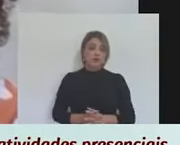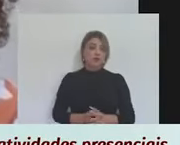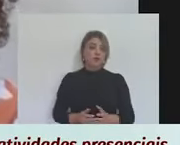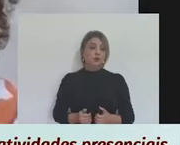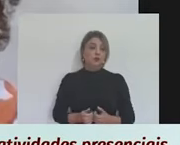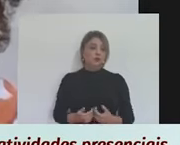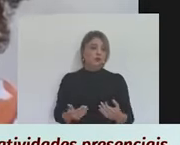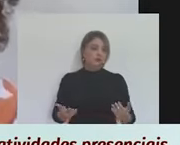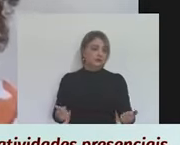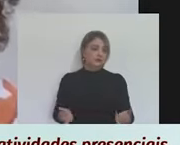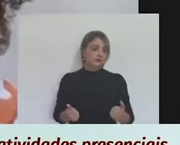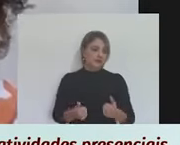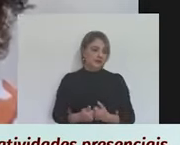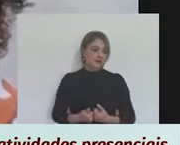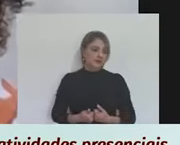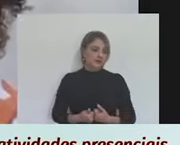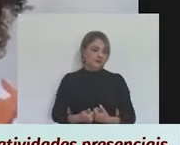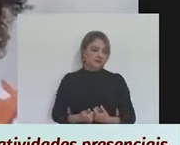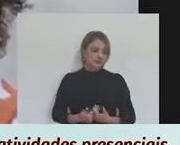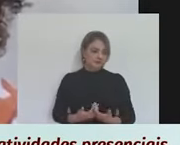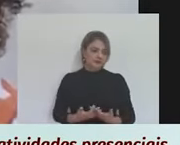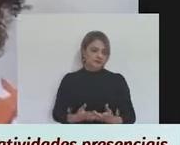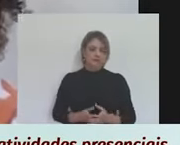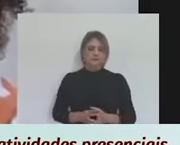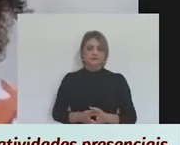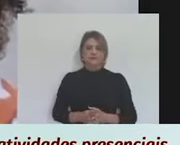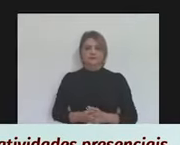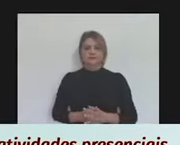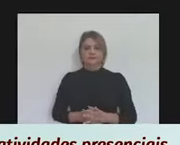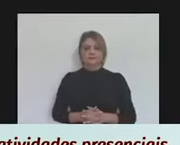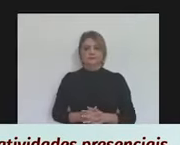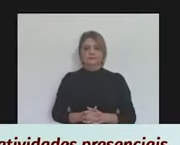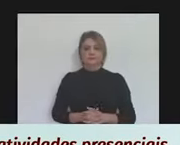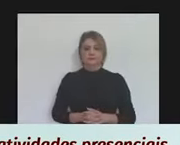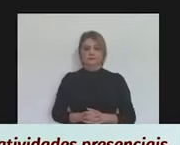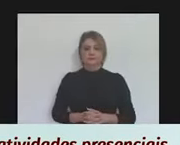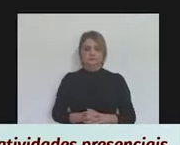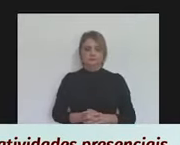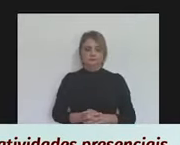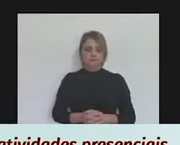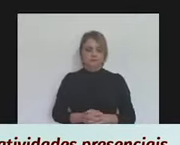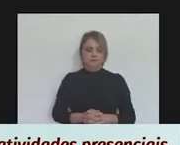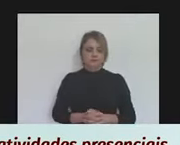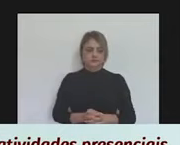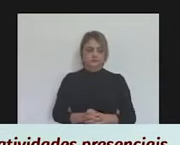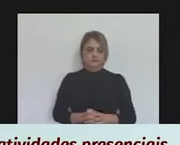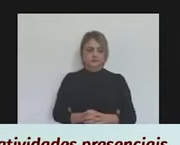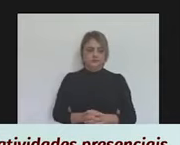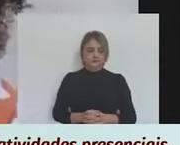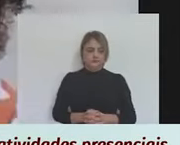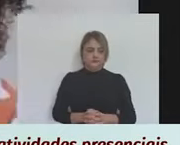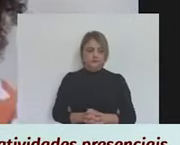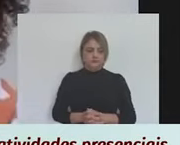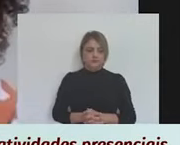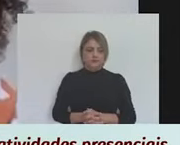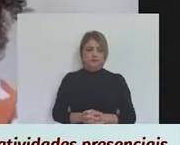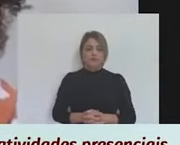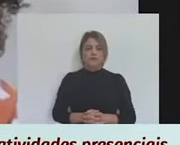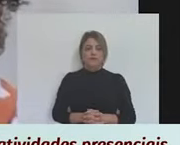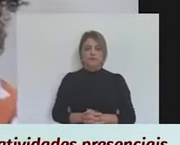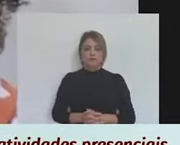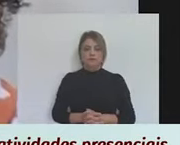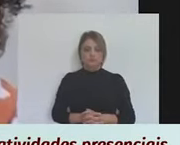possam perceber que não é o momento de reabrir escolas, que agora é o momento de preservarmos